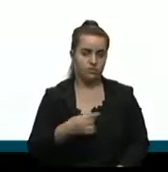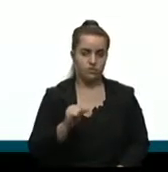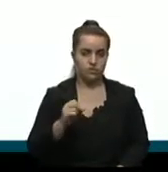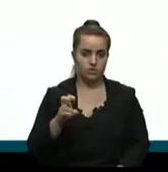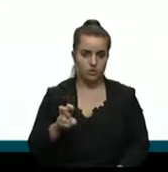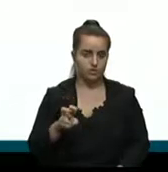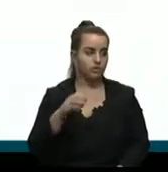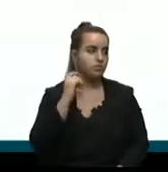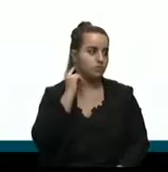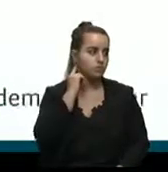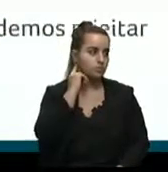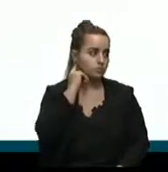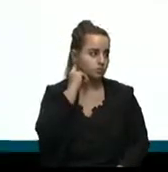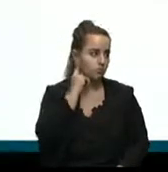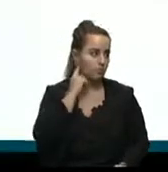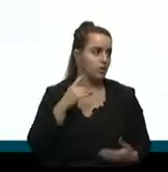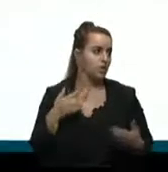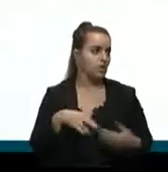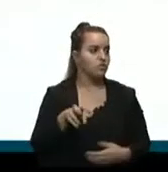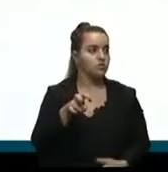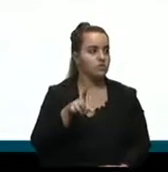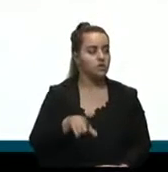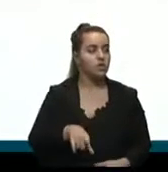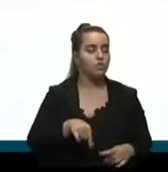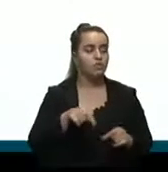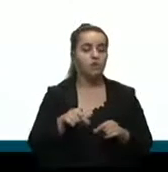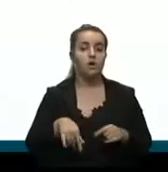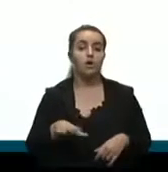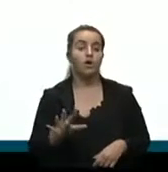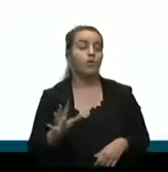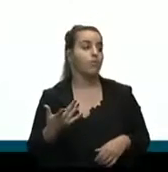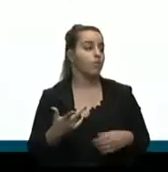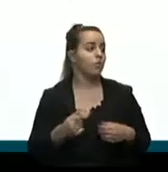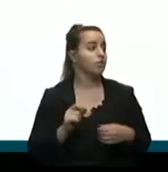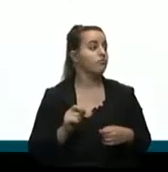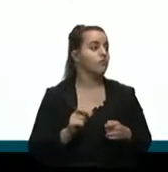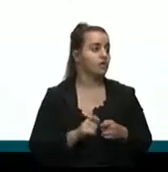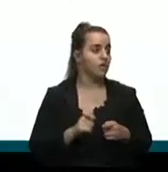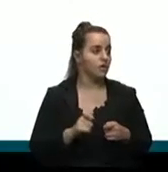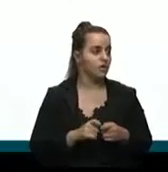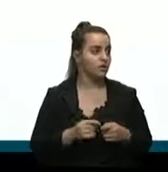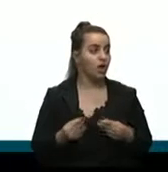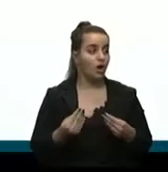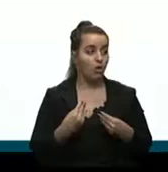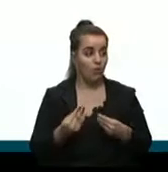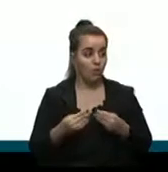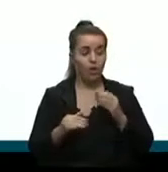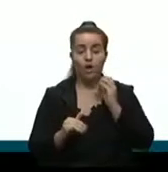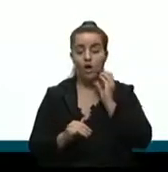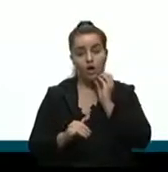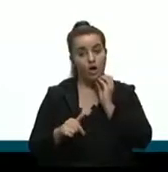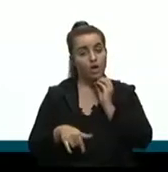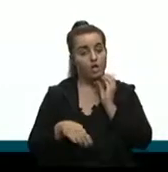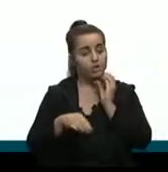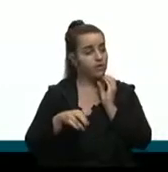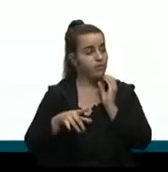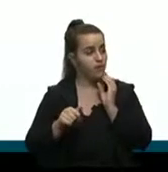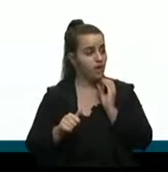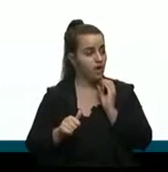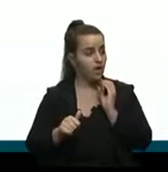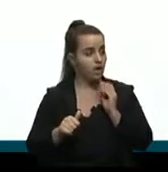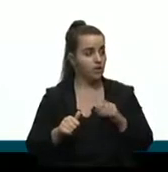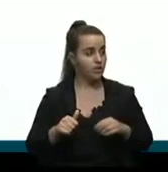172,85. E aí o passo 5 consiste em tomar uma decisão. Como essa média